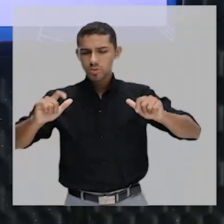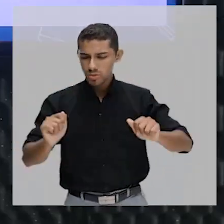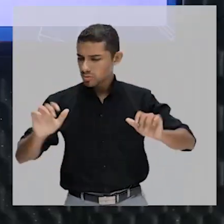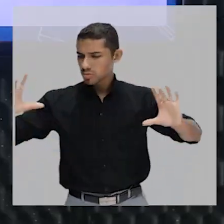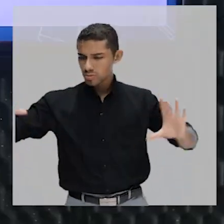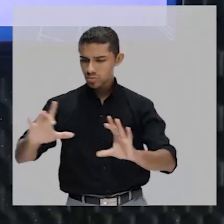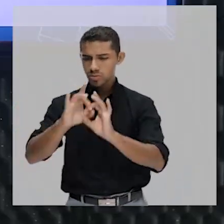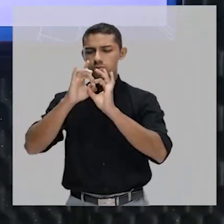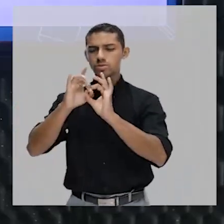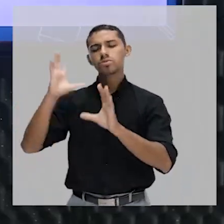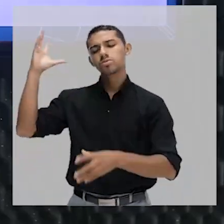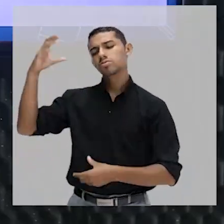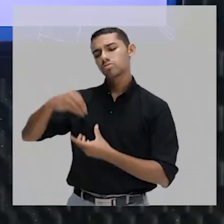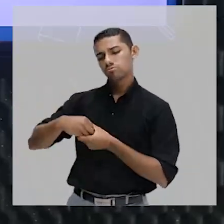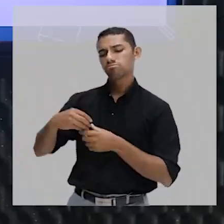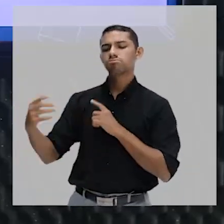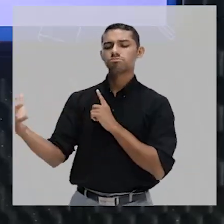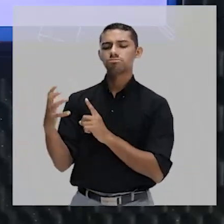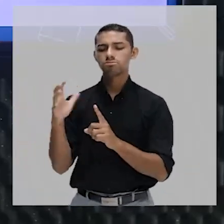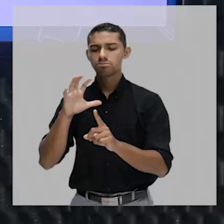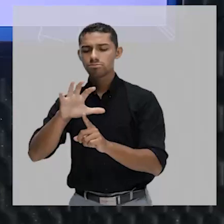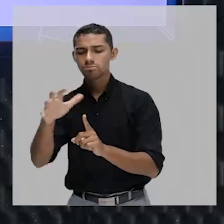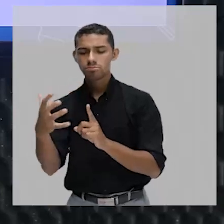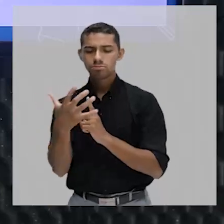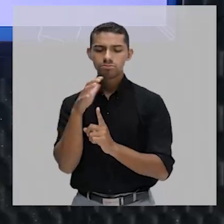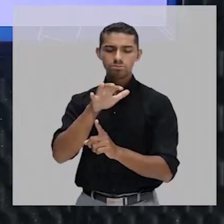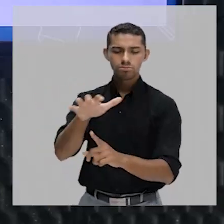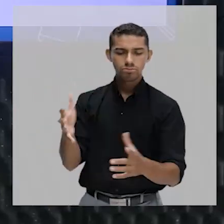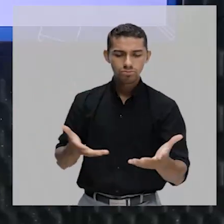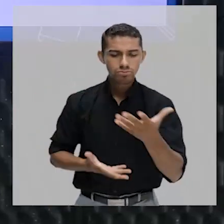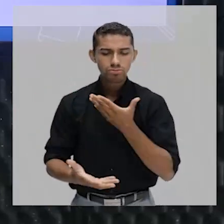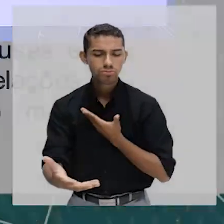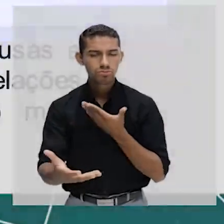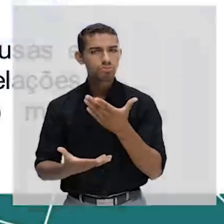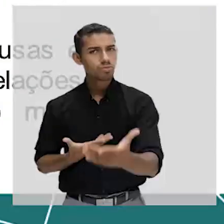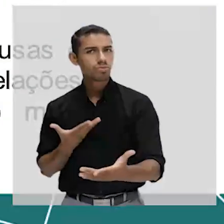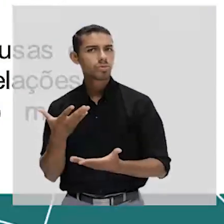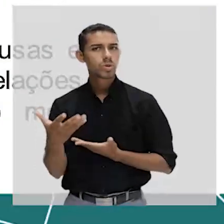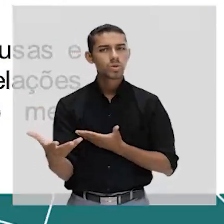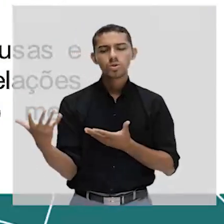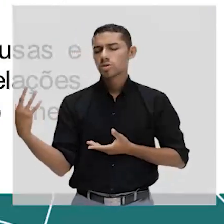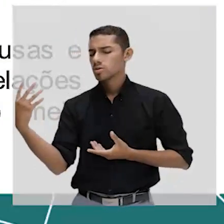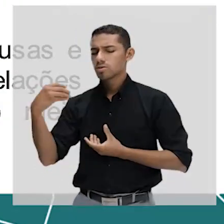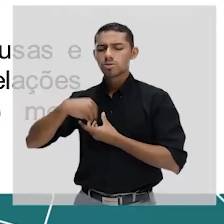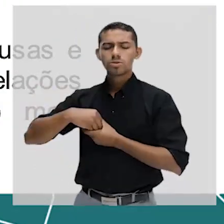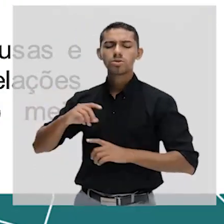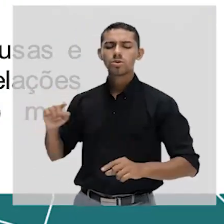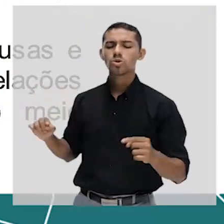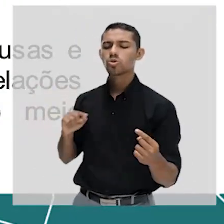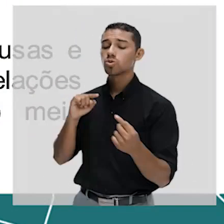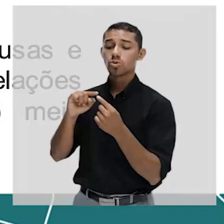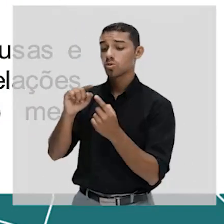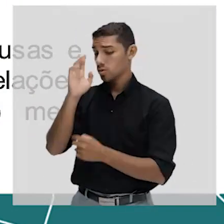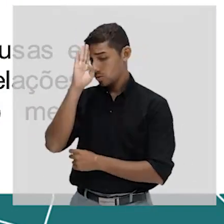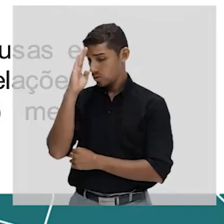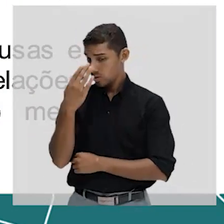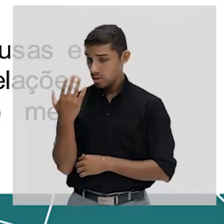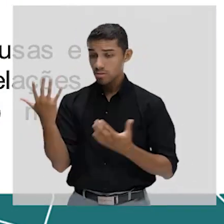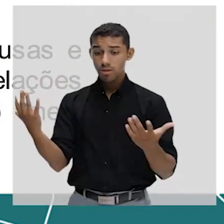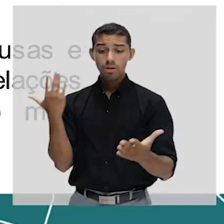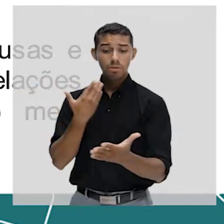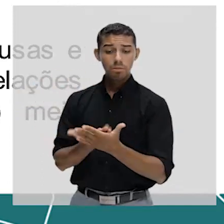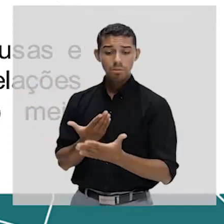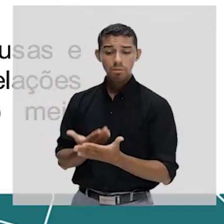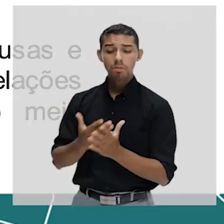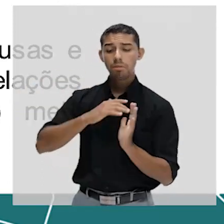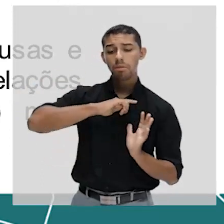interlaça, tudo relaciona e influencia em um e outro. Beleza? E, como eu te disse, qual é o objetivo central de estudar a geografia e o espaço